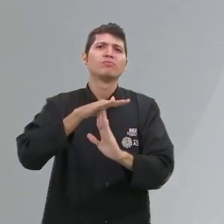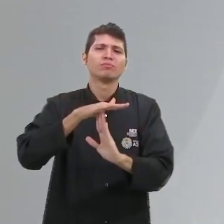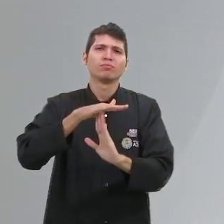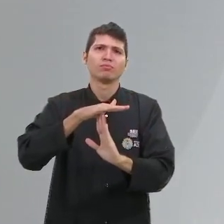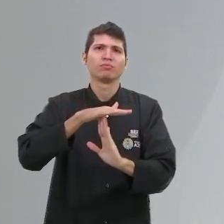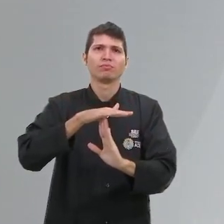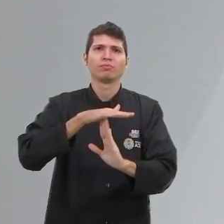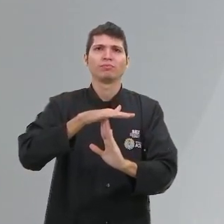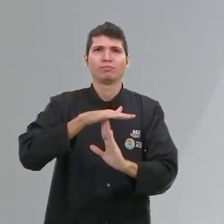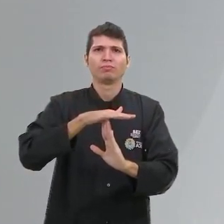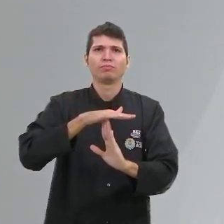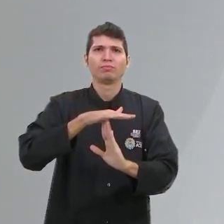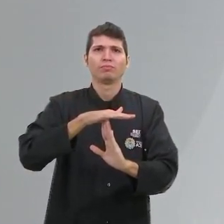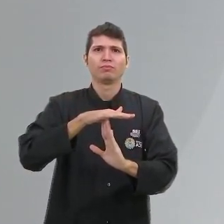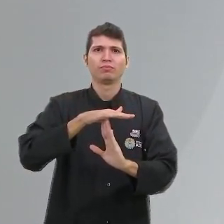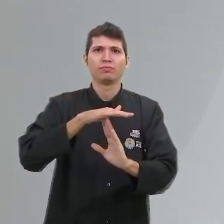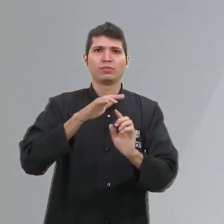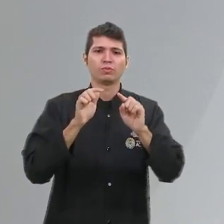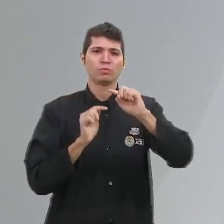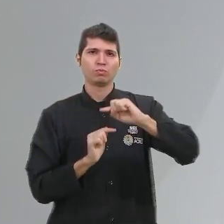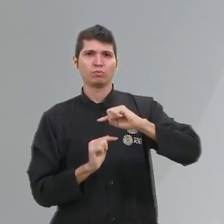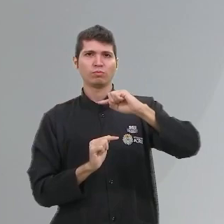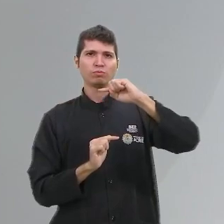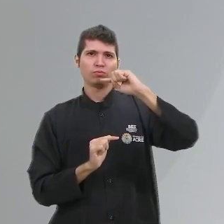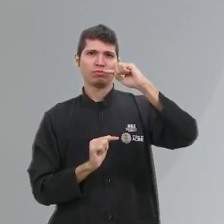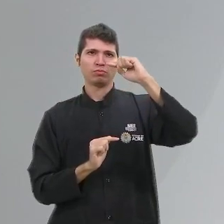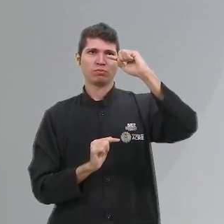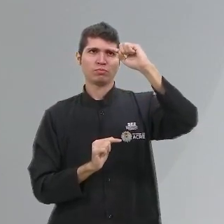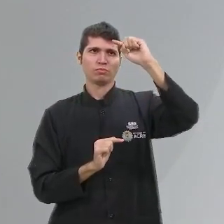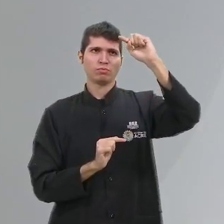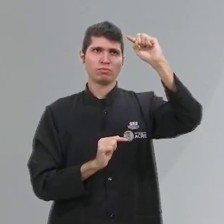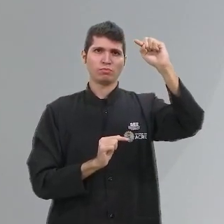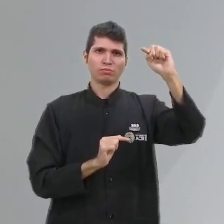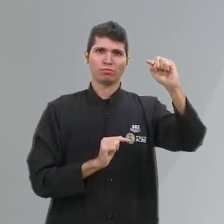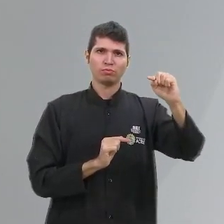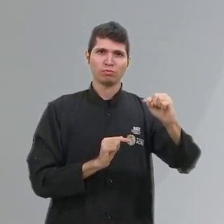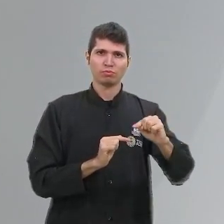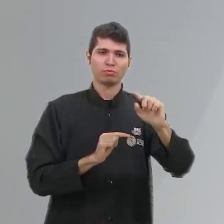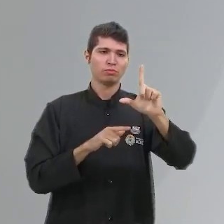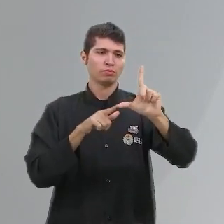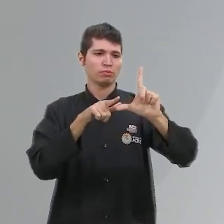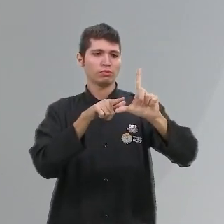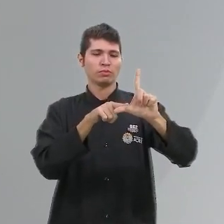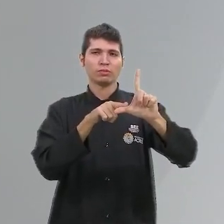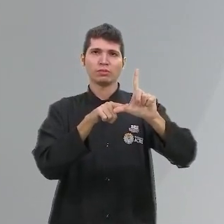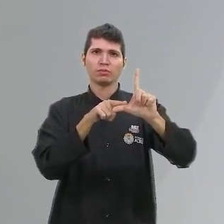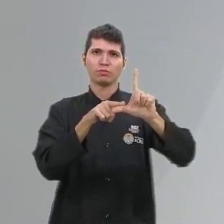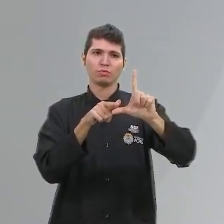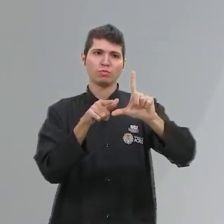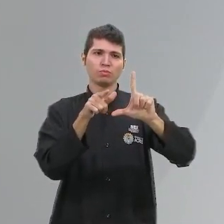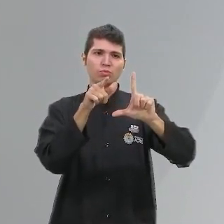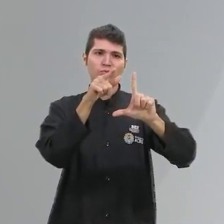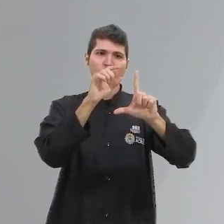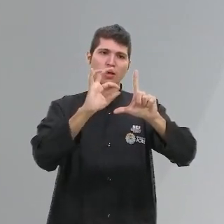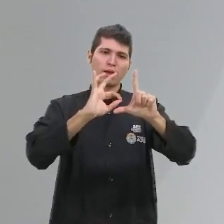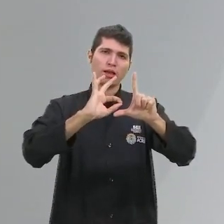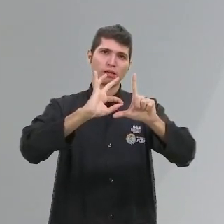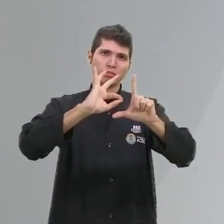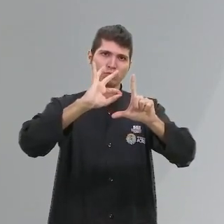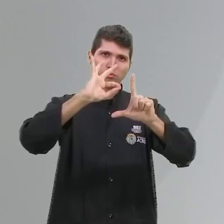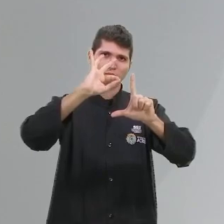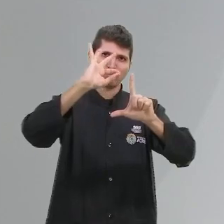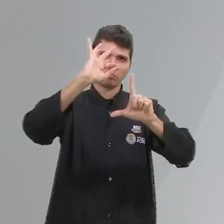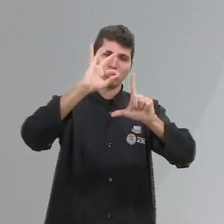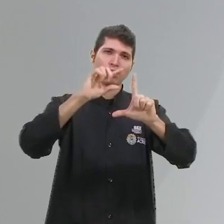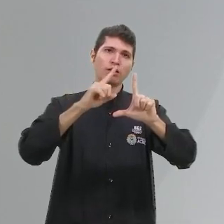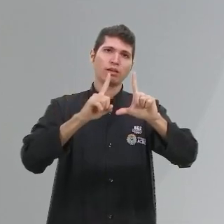Gente, ele faz um pico, certo? Esse ponto de cima, onde o gráfico faz o pico, é a altura, ou seja, a temperatura máxima em